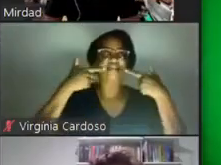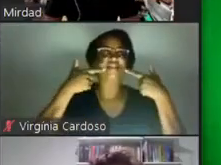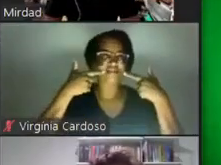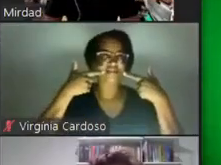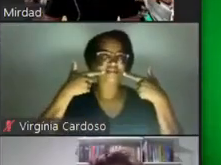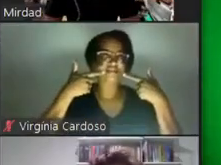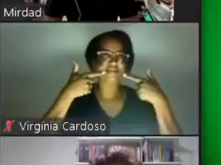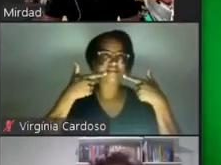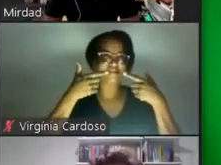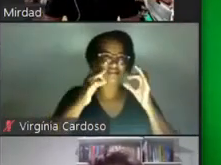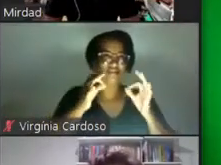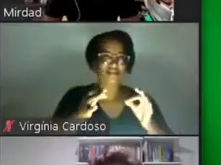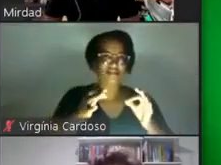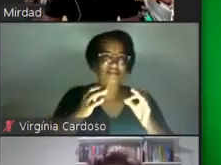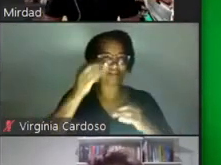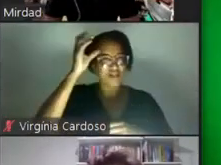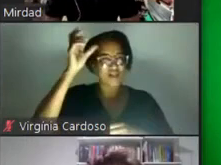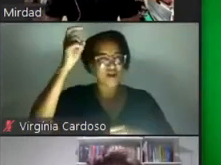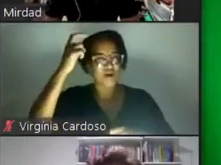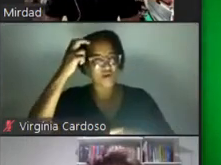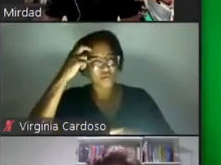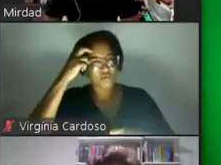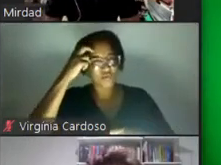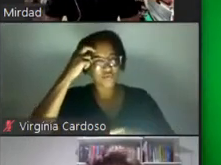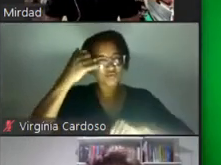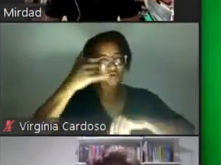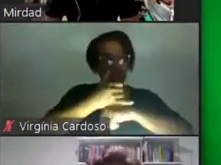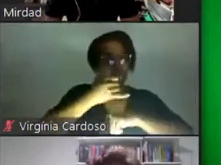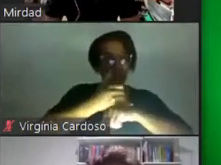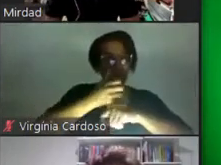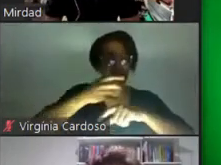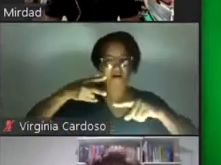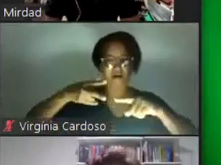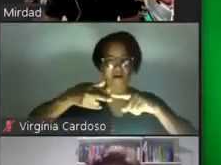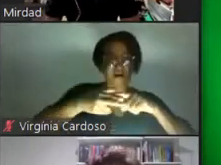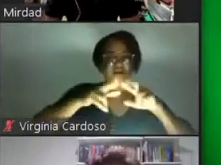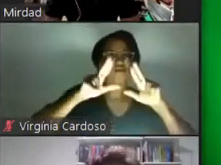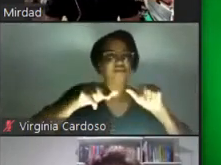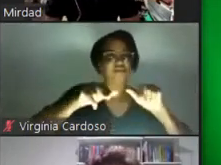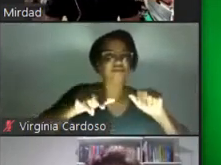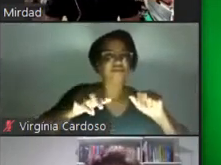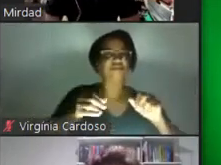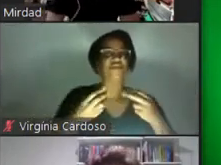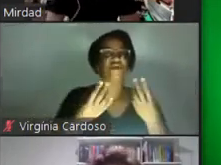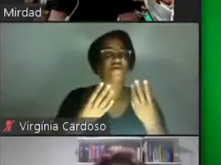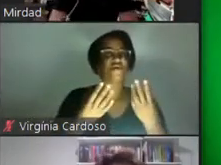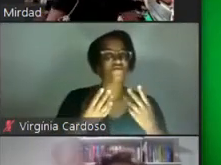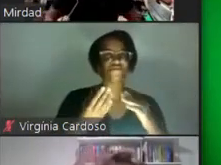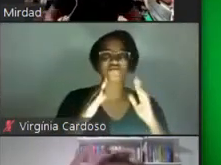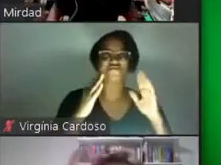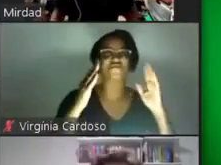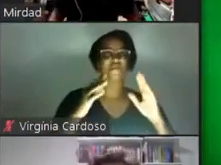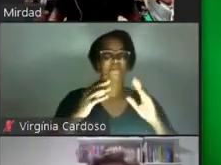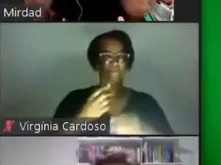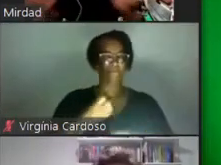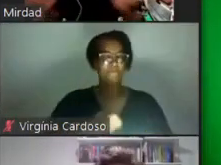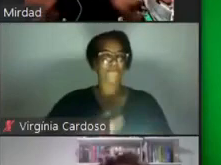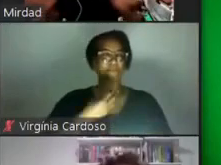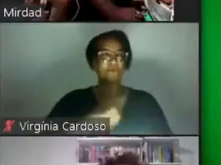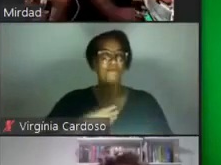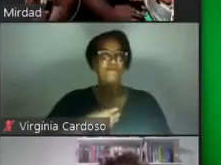Nossa cultura é de aço e ninguém poda. Viva a poesia popular! Viva o sertão!